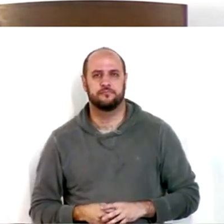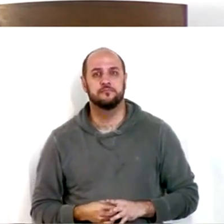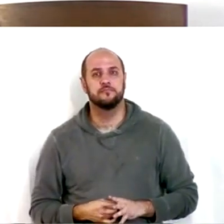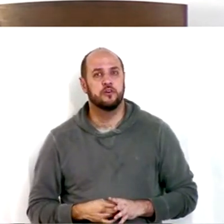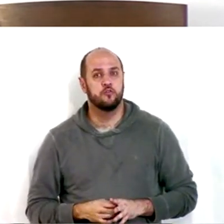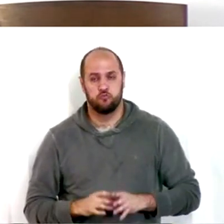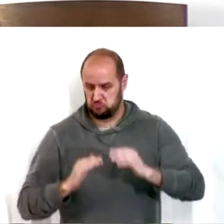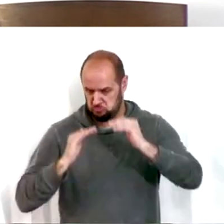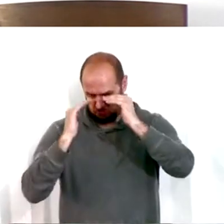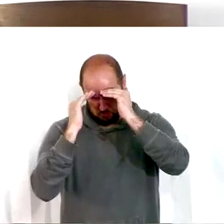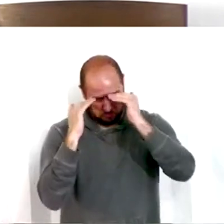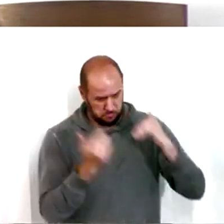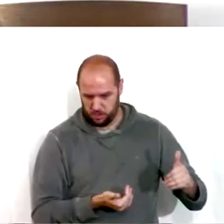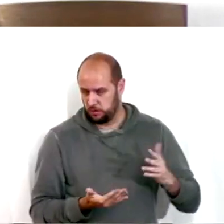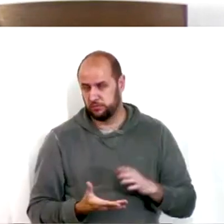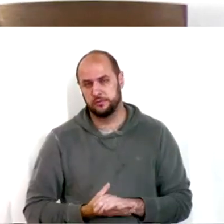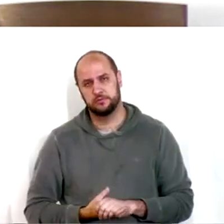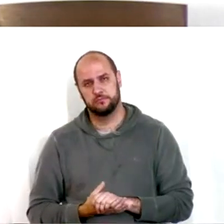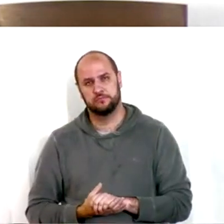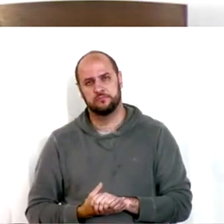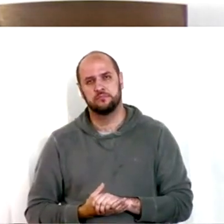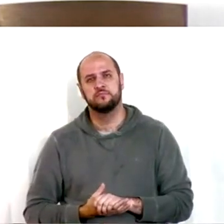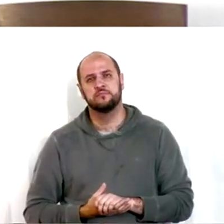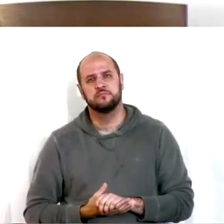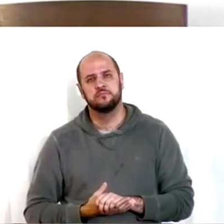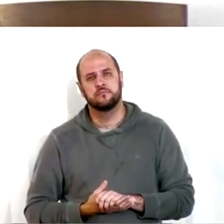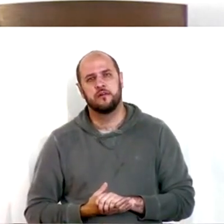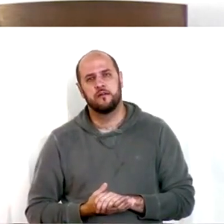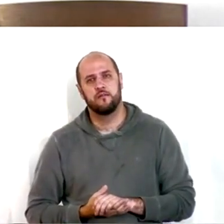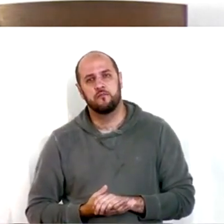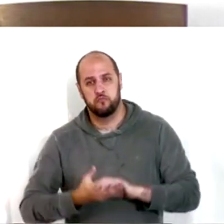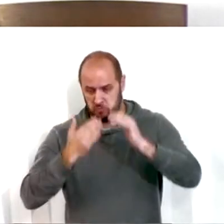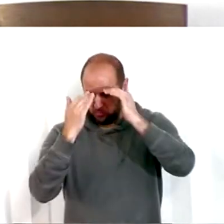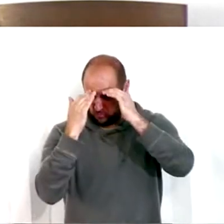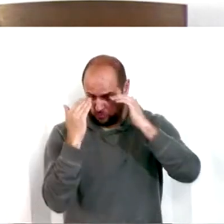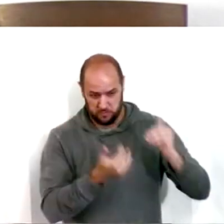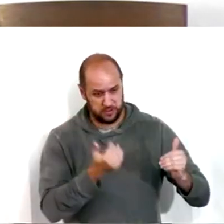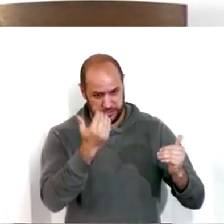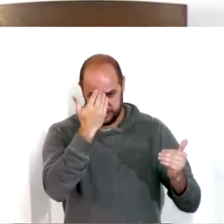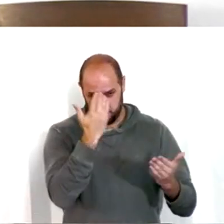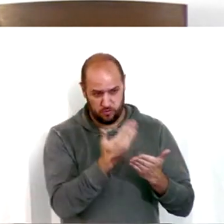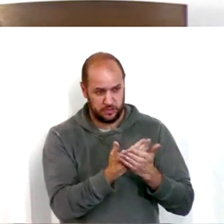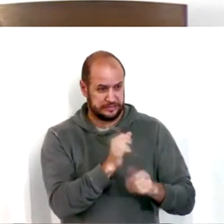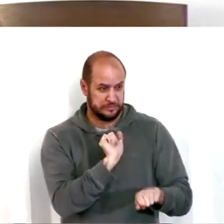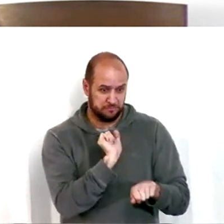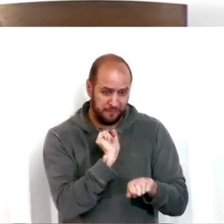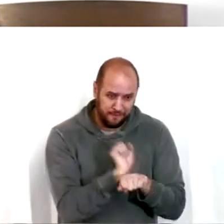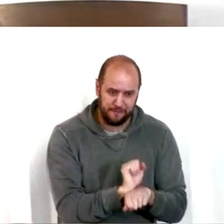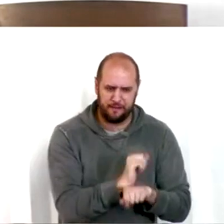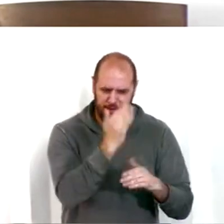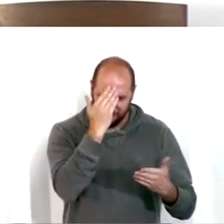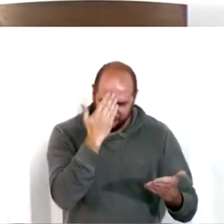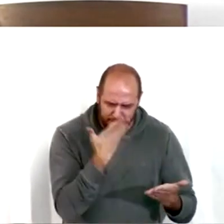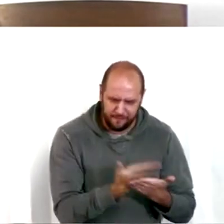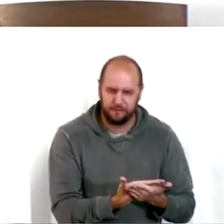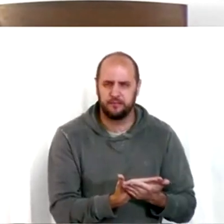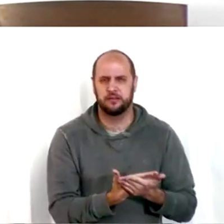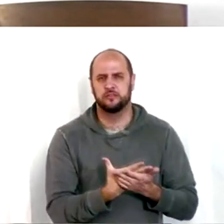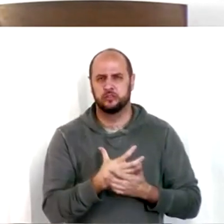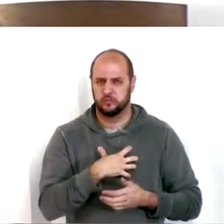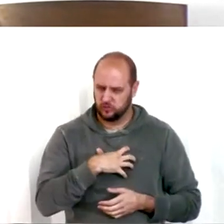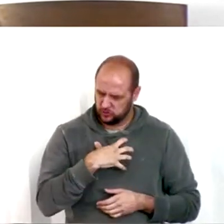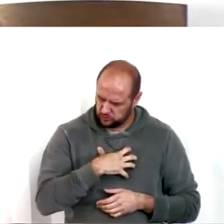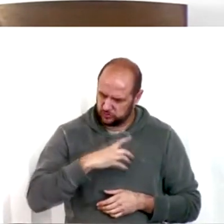se submeteu ao princípio de aguardar confiantemente pelo modo de